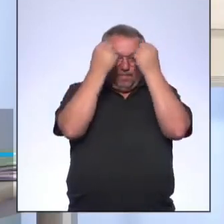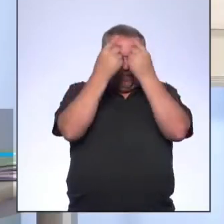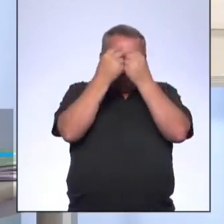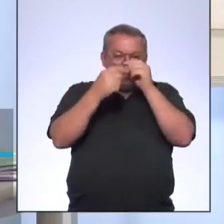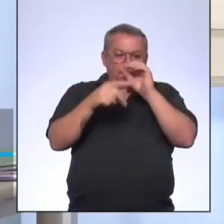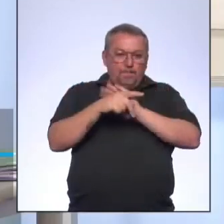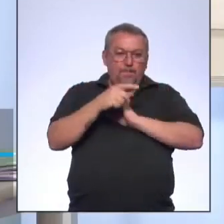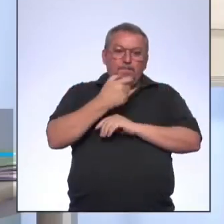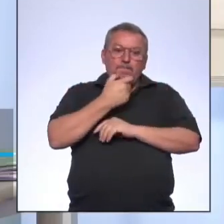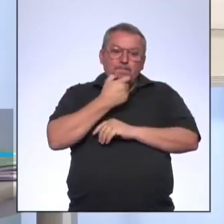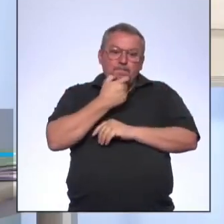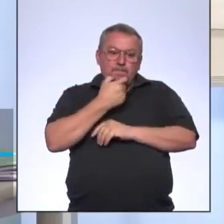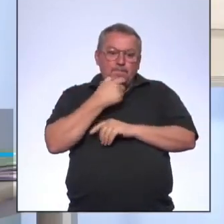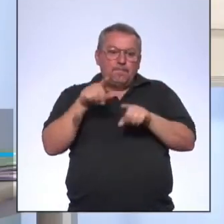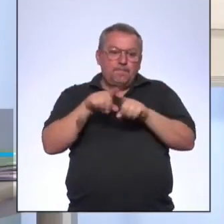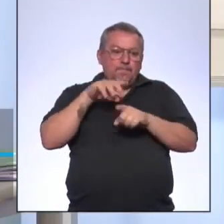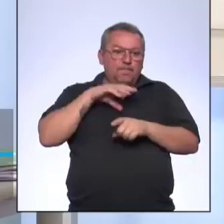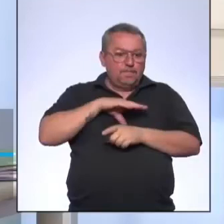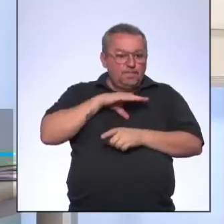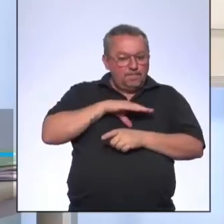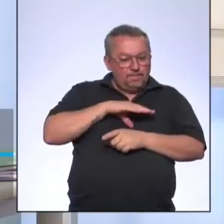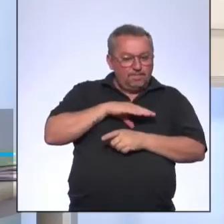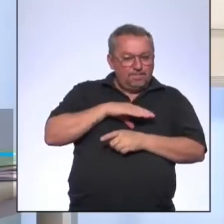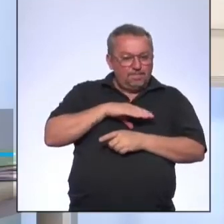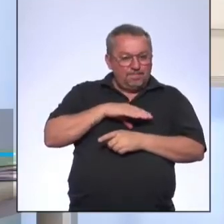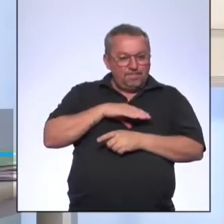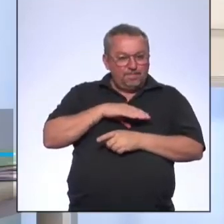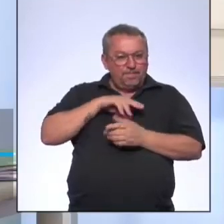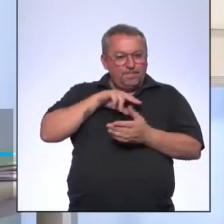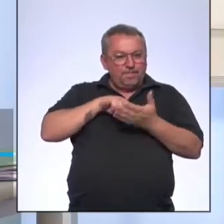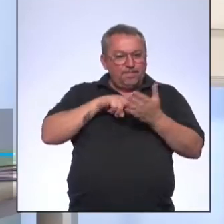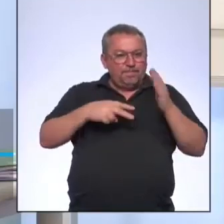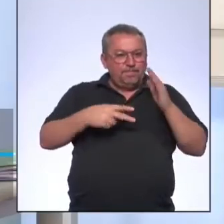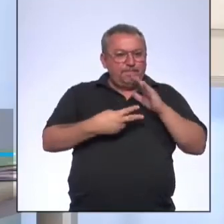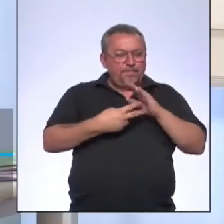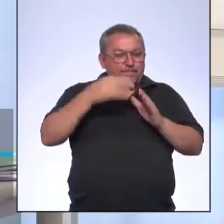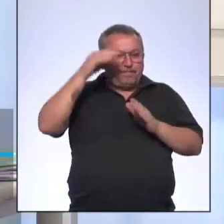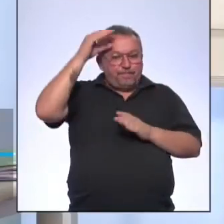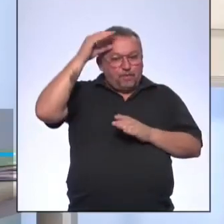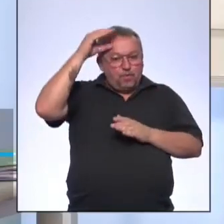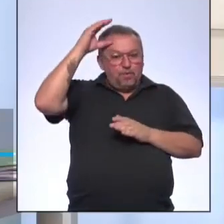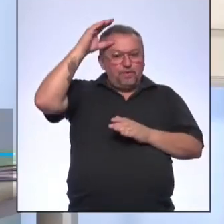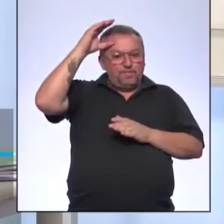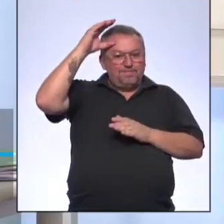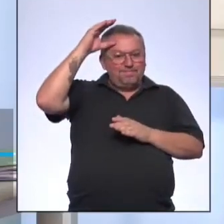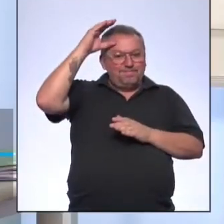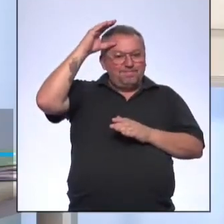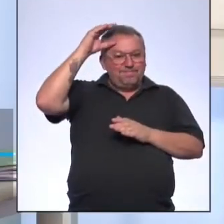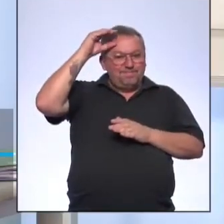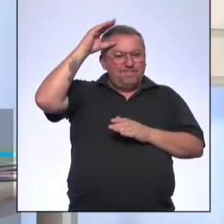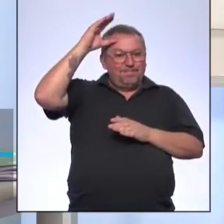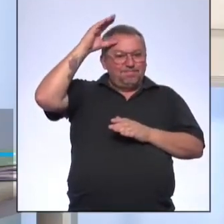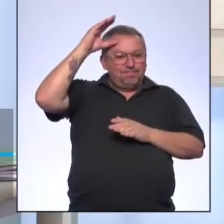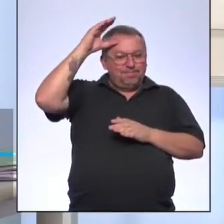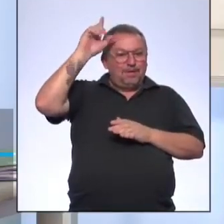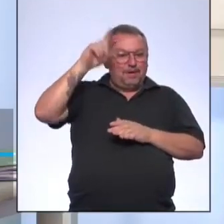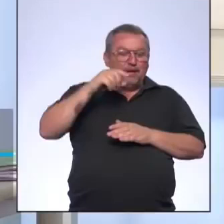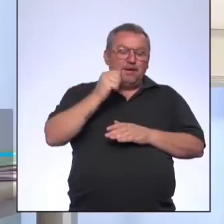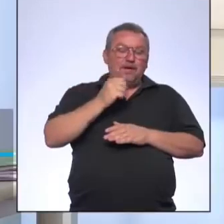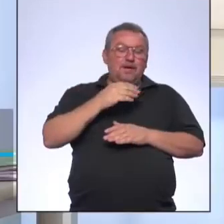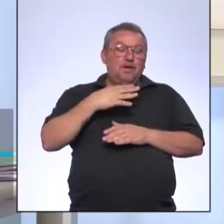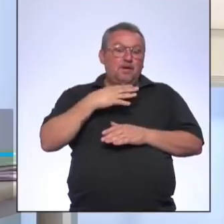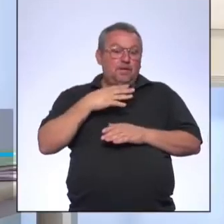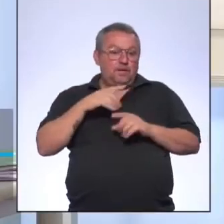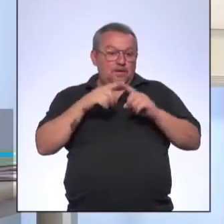do inglês science, e do português ciências. Significa conhecimento. A ciência é o conhecimento que